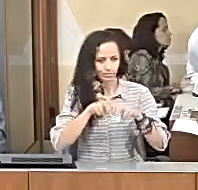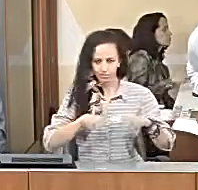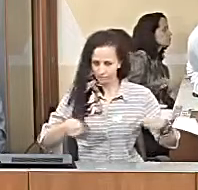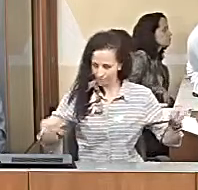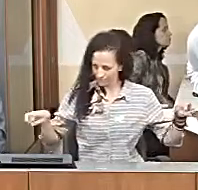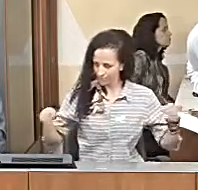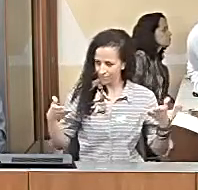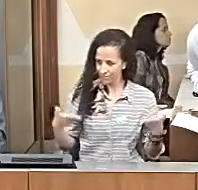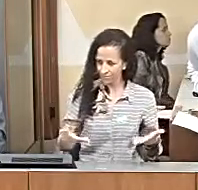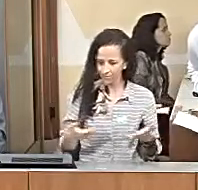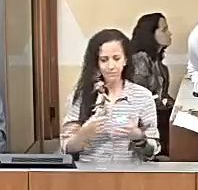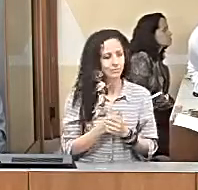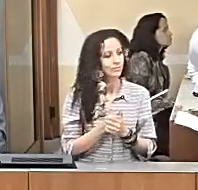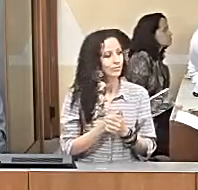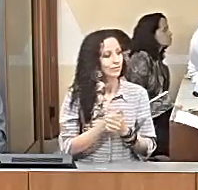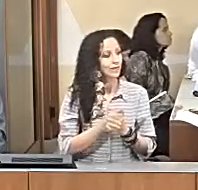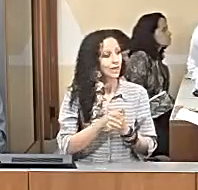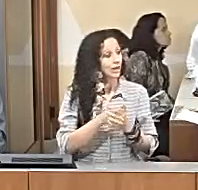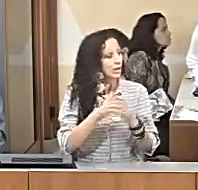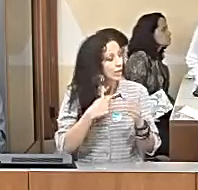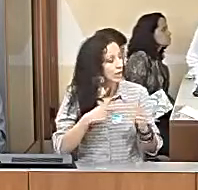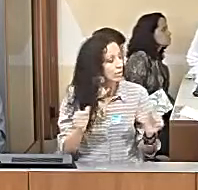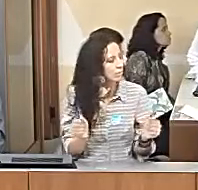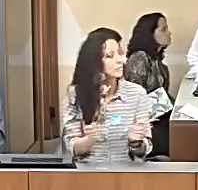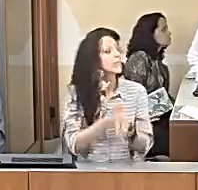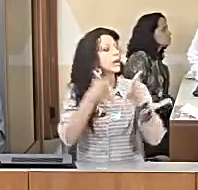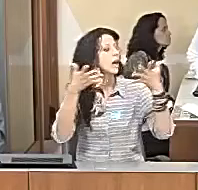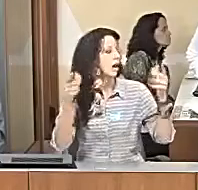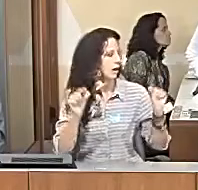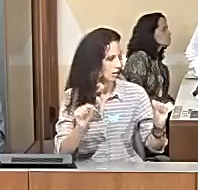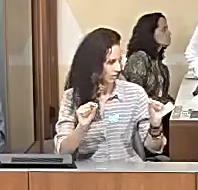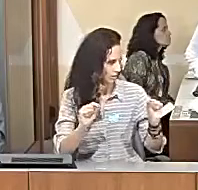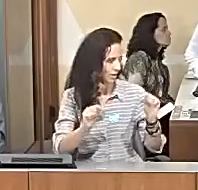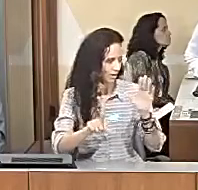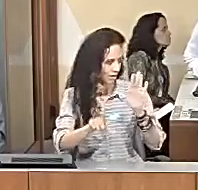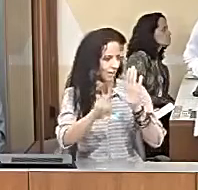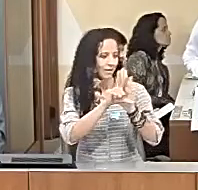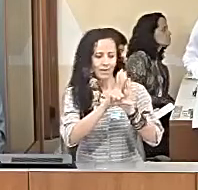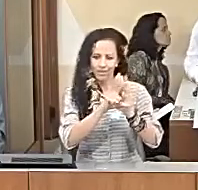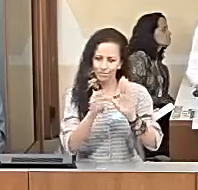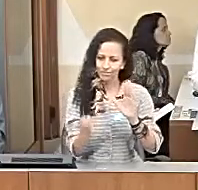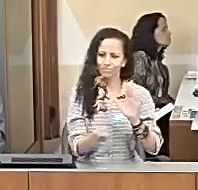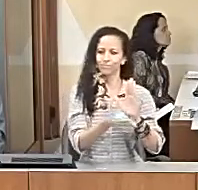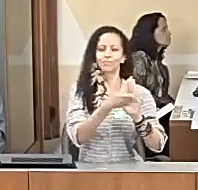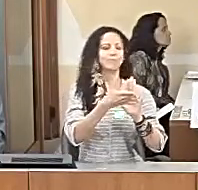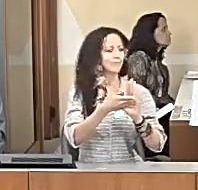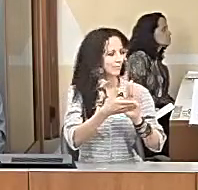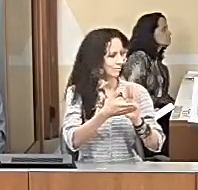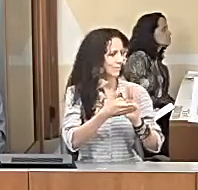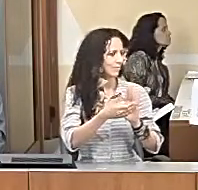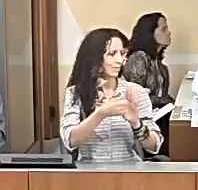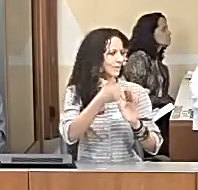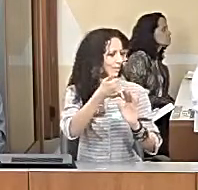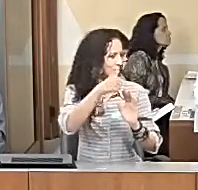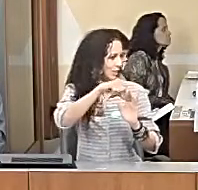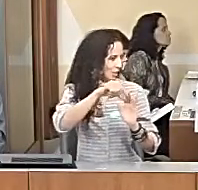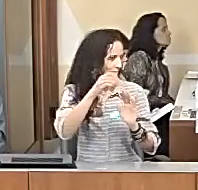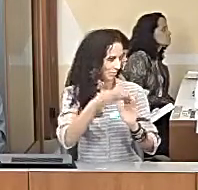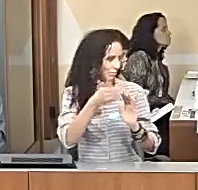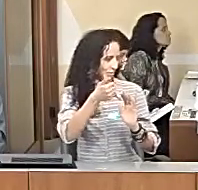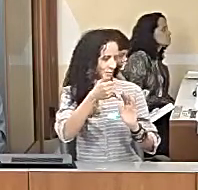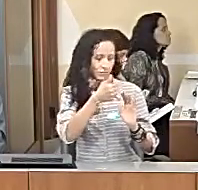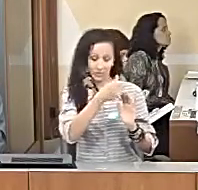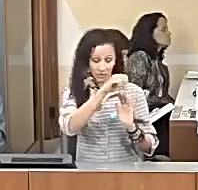Esse momento, ele realmente é importante quando estamos aqui. E o que me deixa,